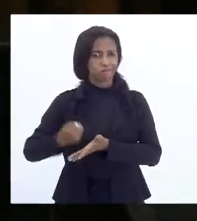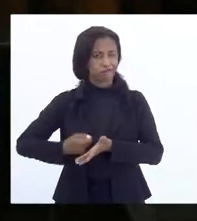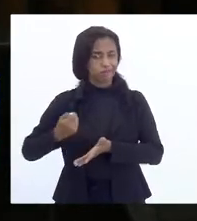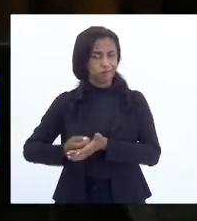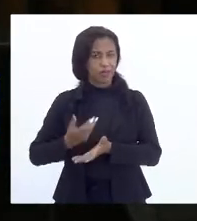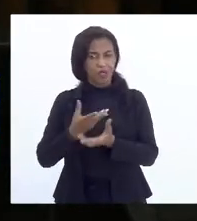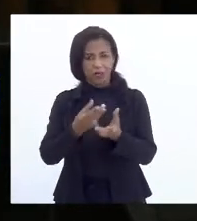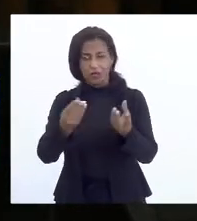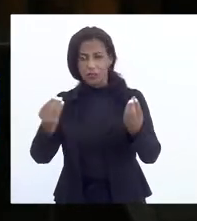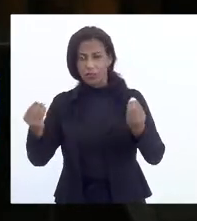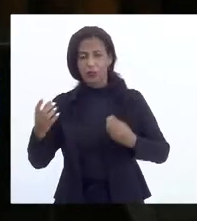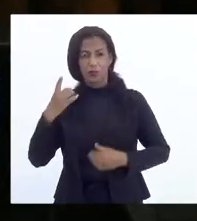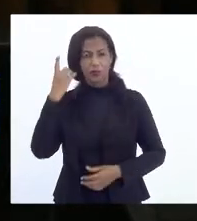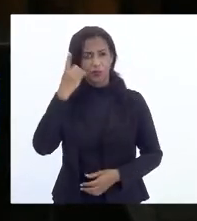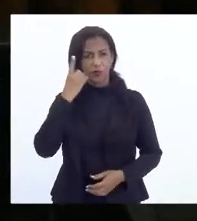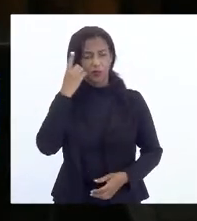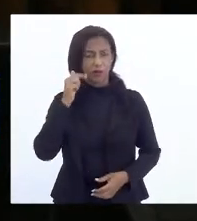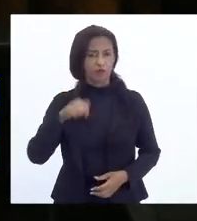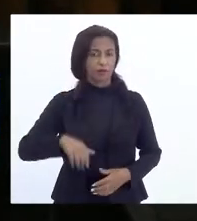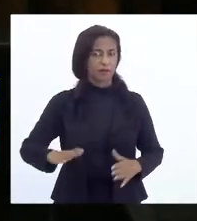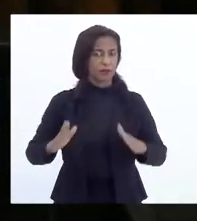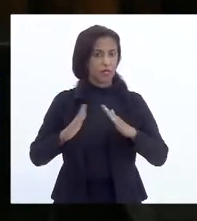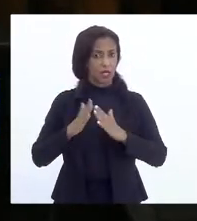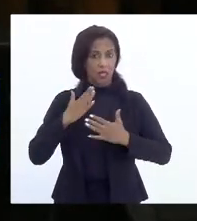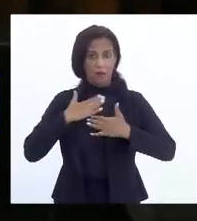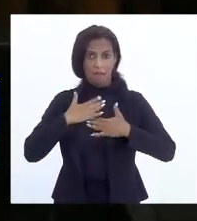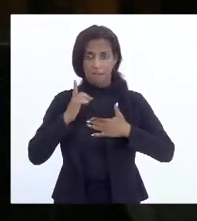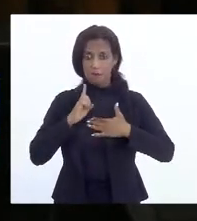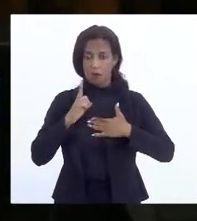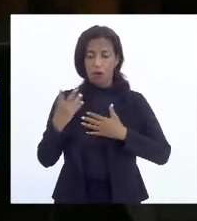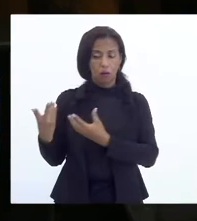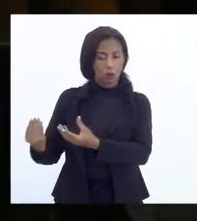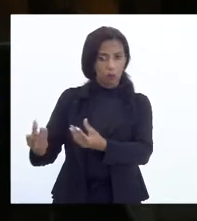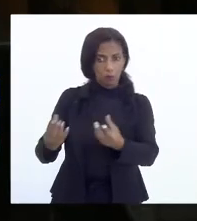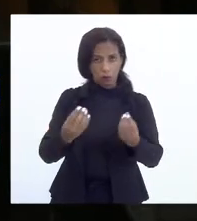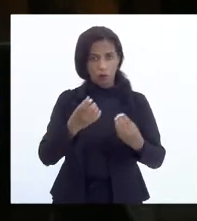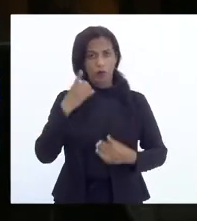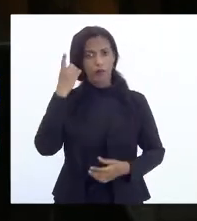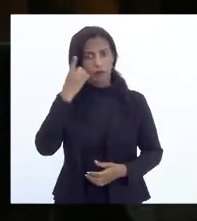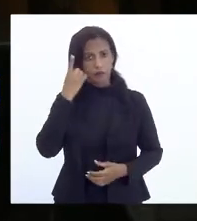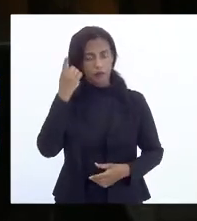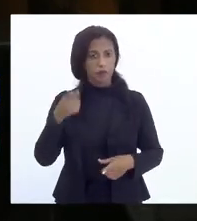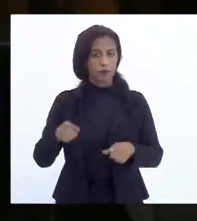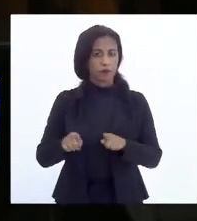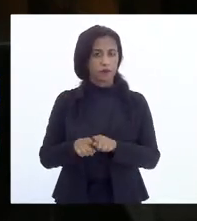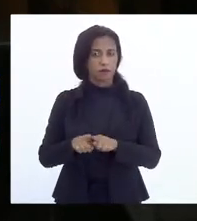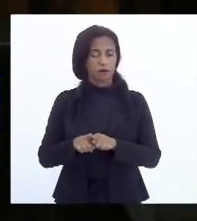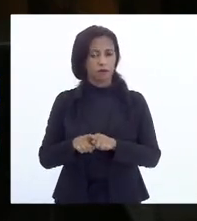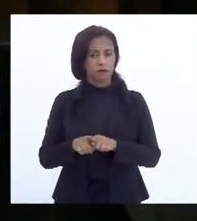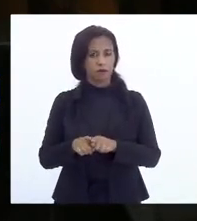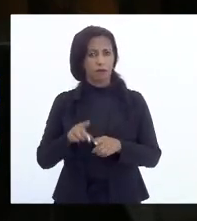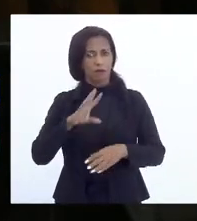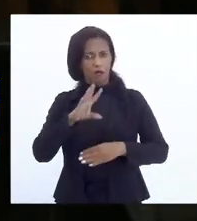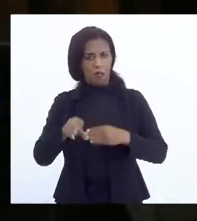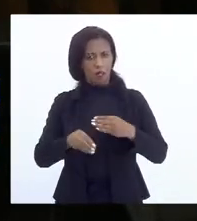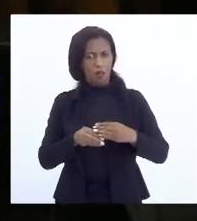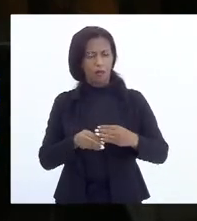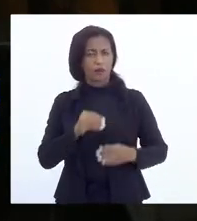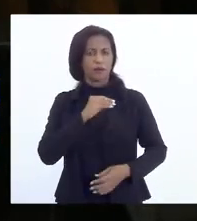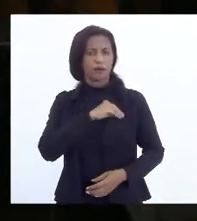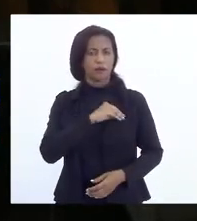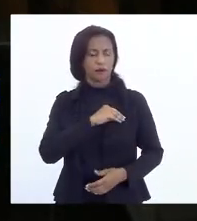muitos parlamentares dessa casa, não só meu, mas de muitos parlamentares. A reposição